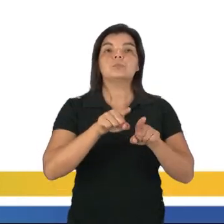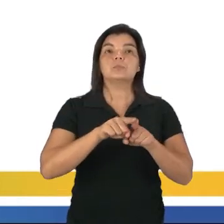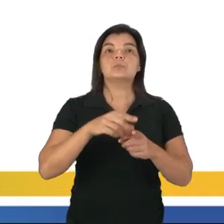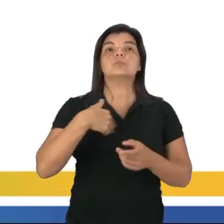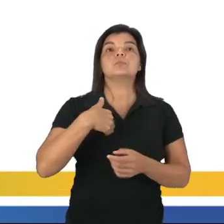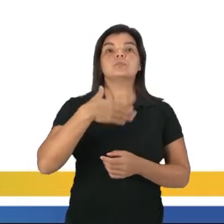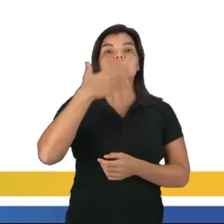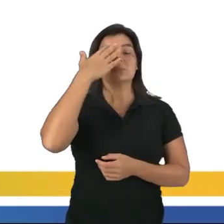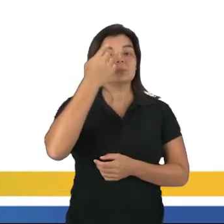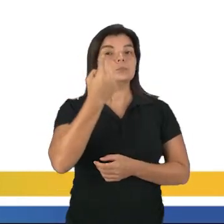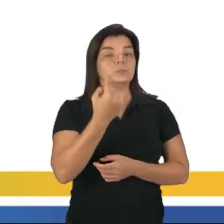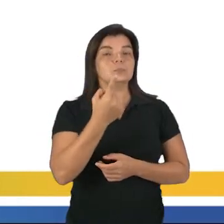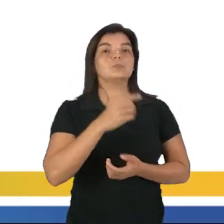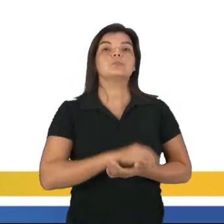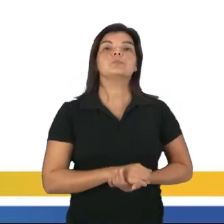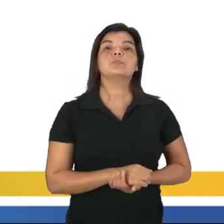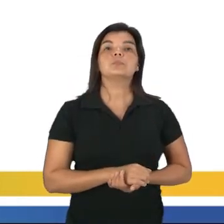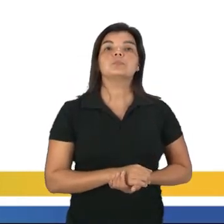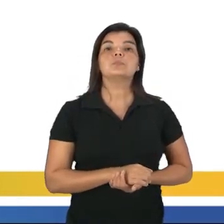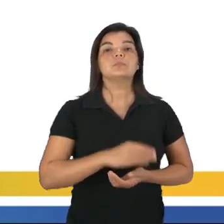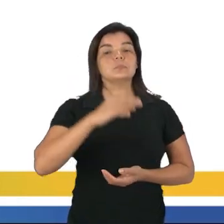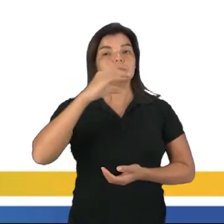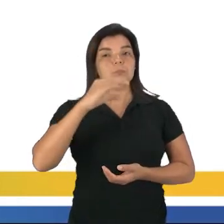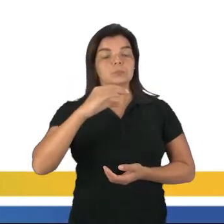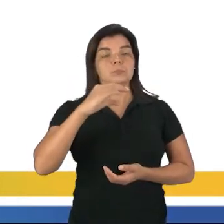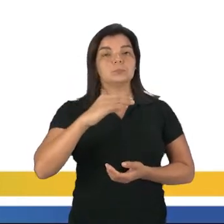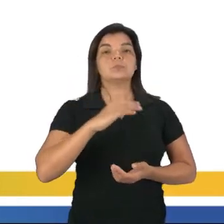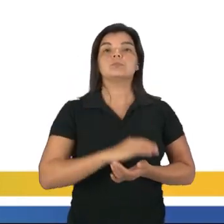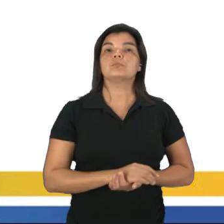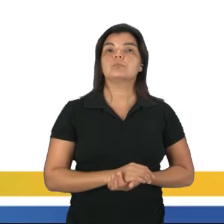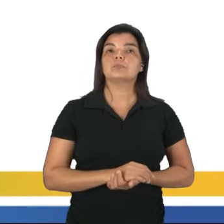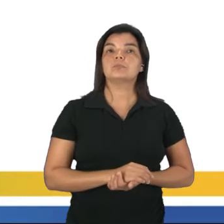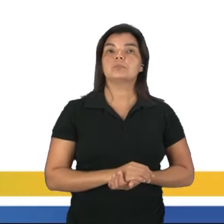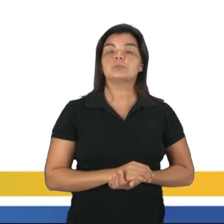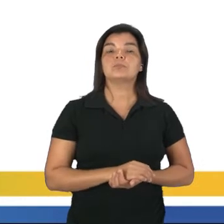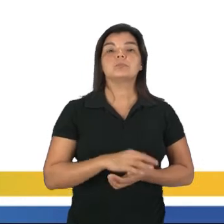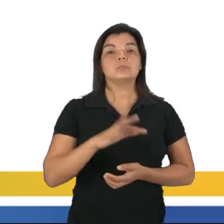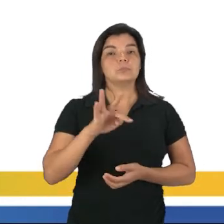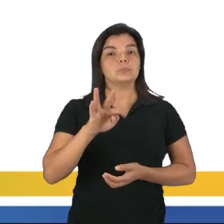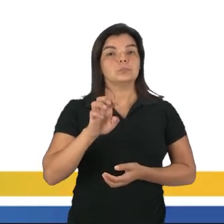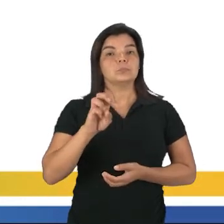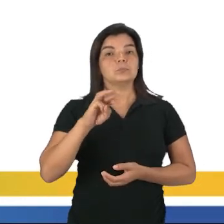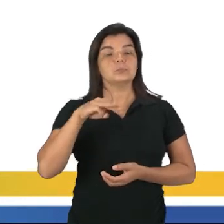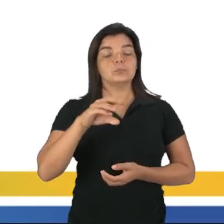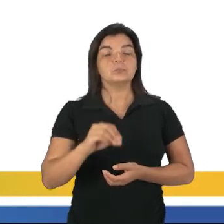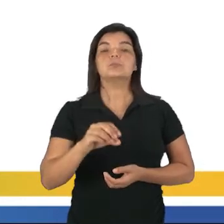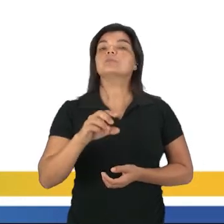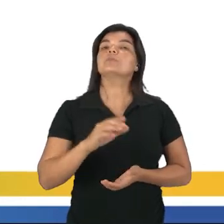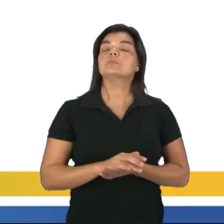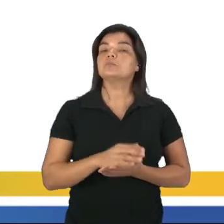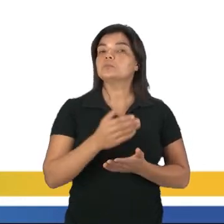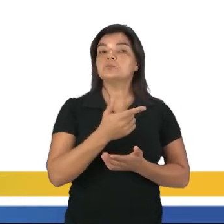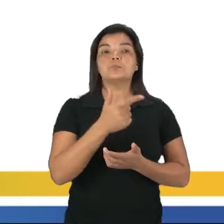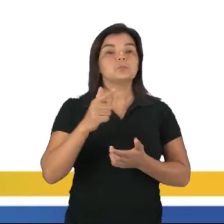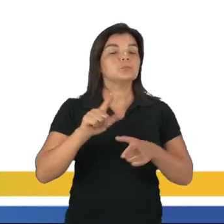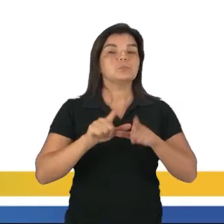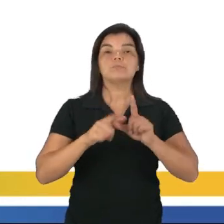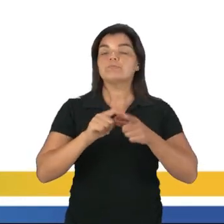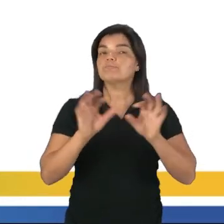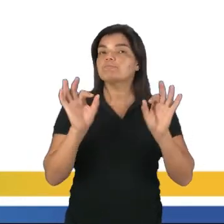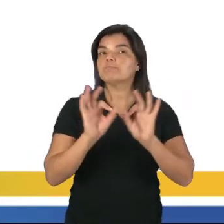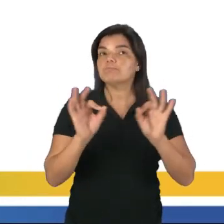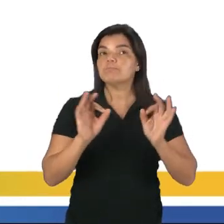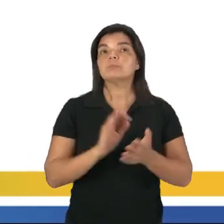ele está aqui com o expoente 1, certo? E o c, a gente chama de termo independente, ele é sempre esse coeficiente que não acompanha nenhuma variável,